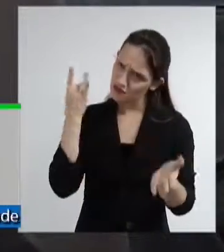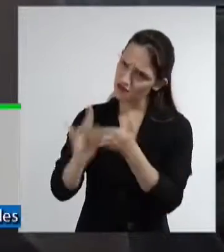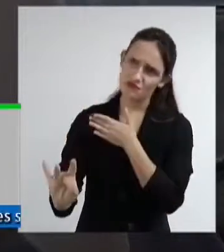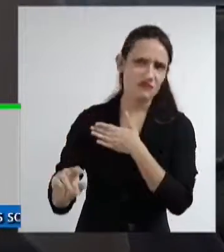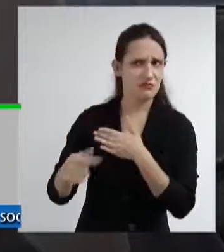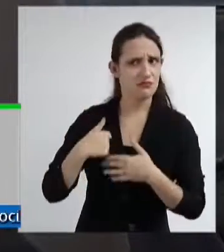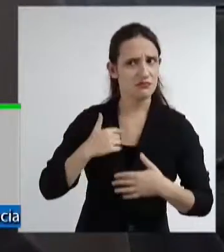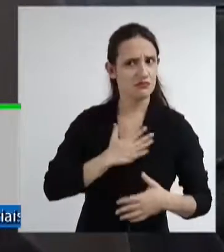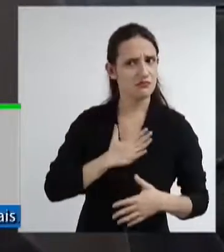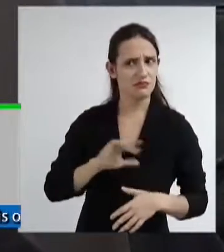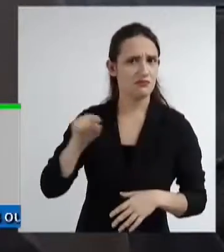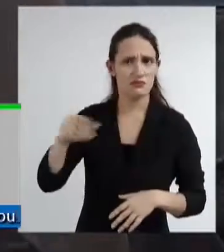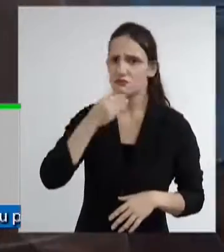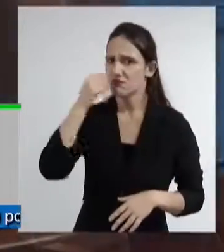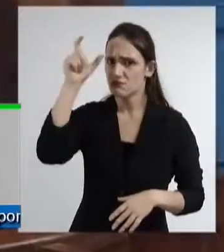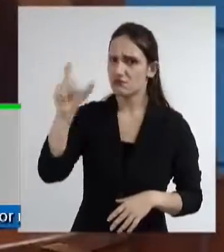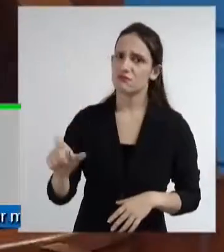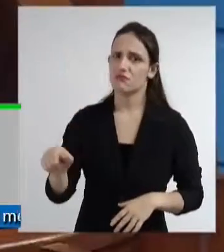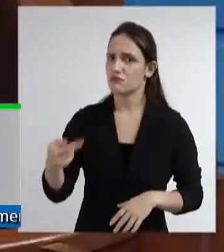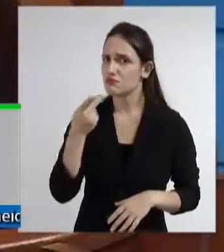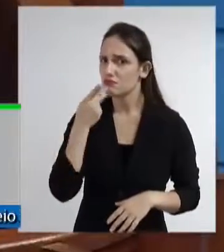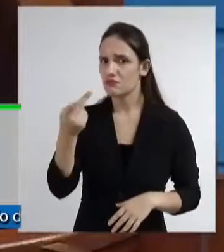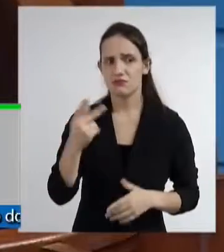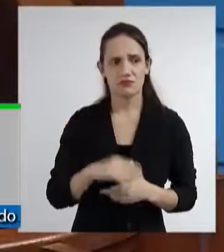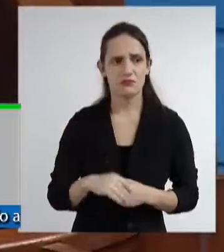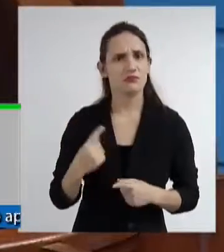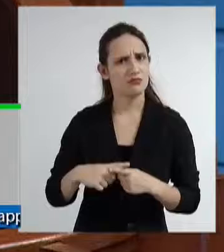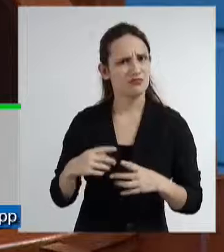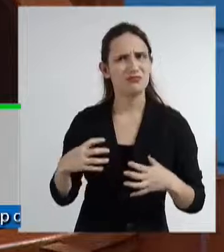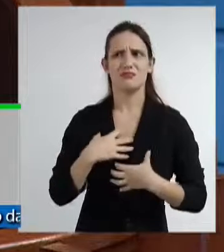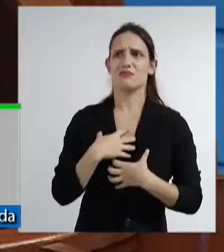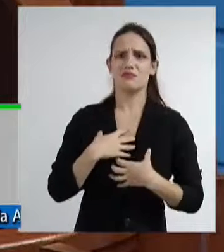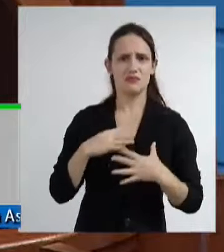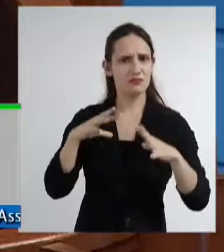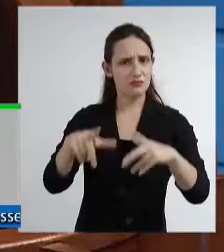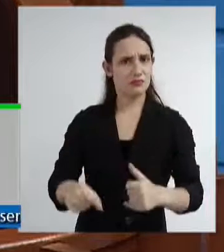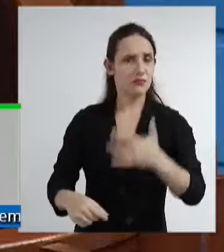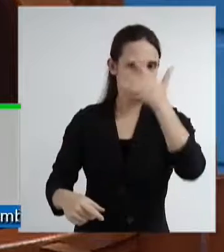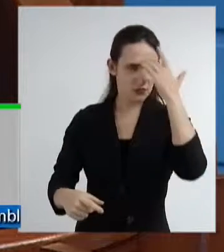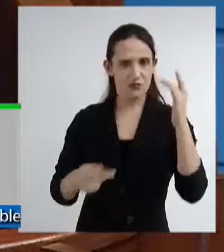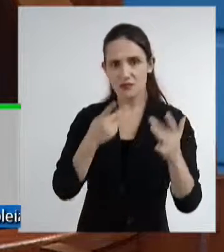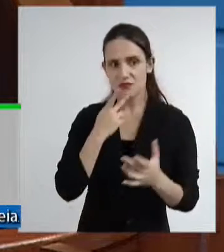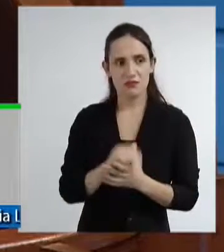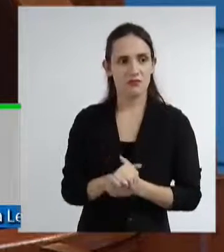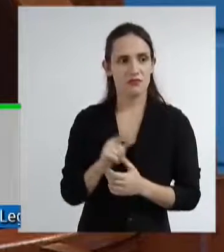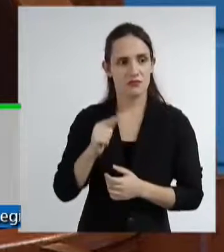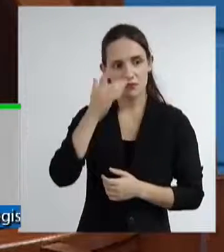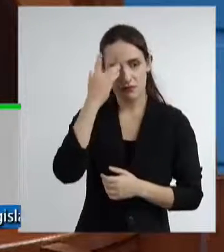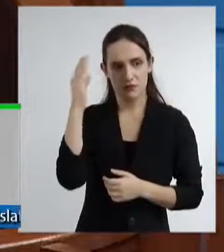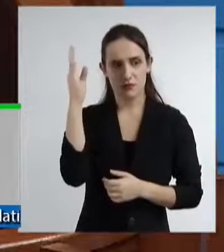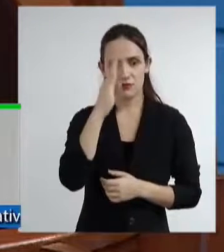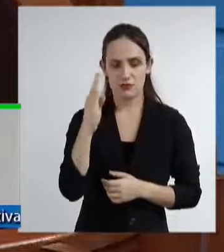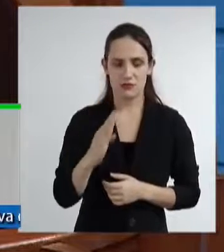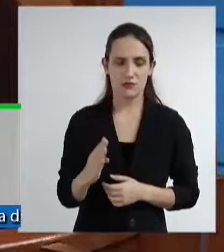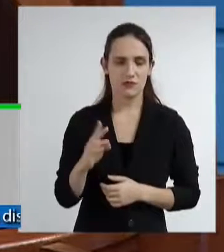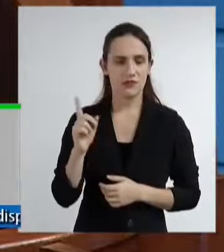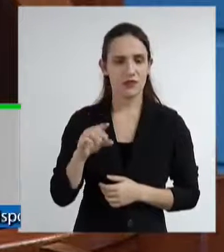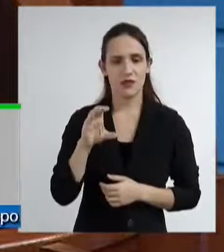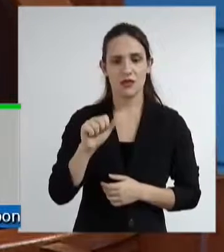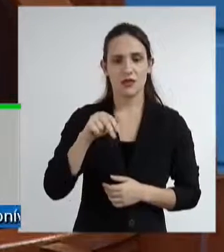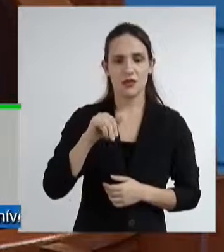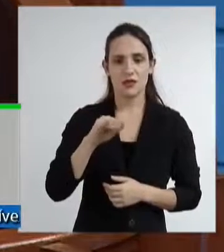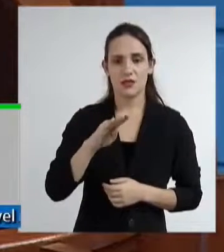repúdio contra as palavras proferidas pelo ministro, porque ofende a todos nós. Ele diz aqui: o brasileiro viajando é um canibal,